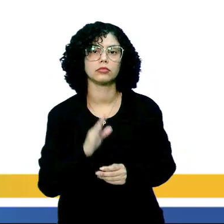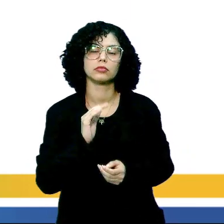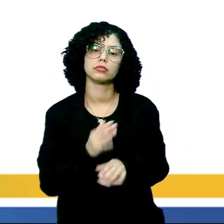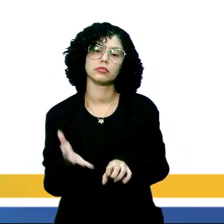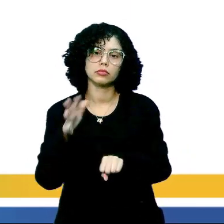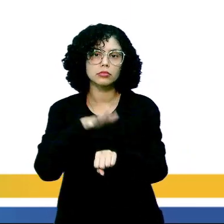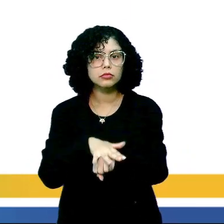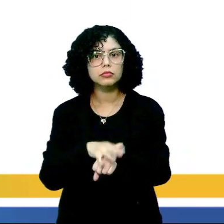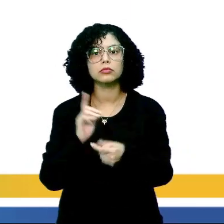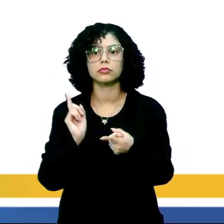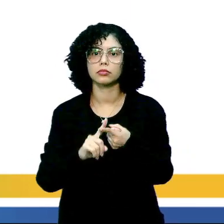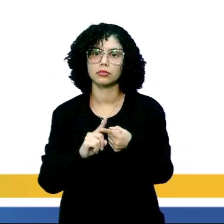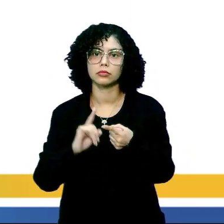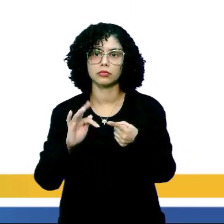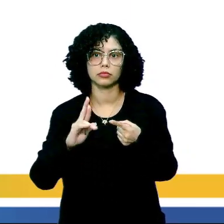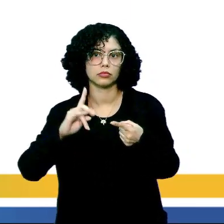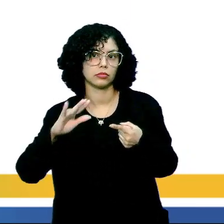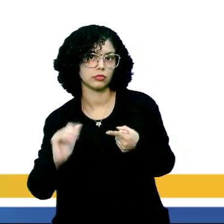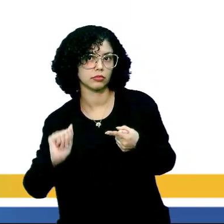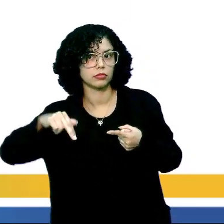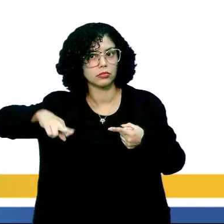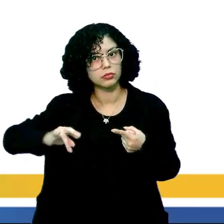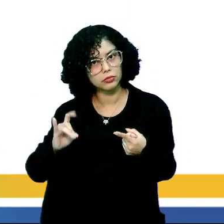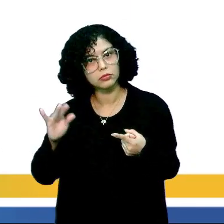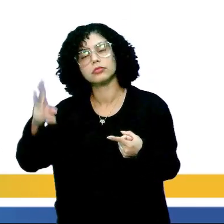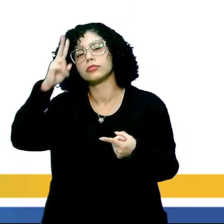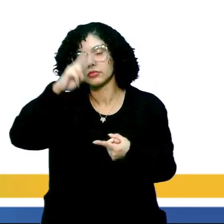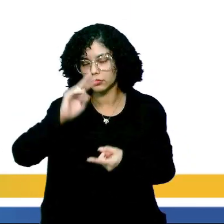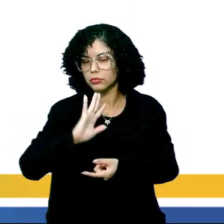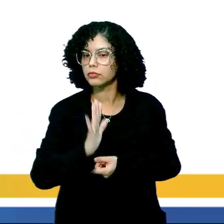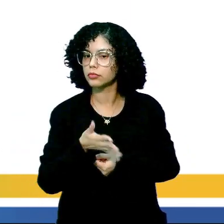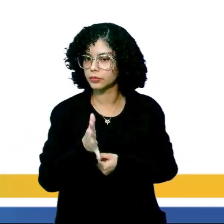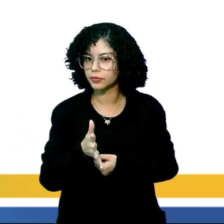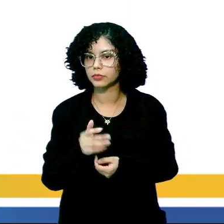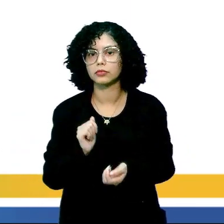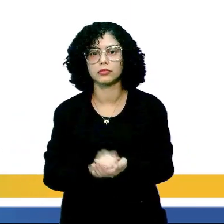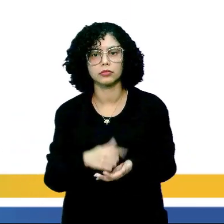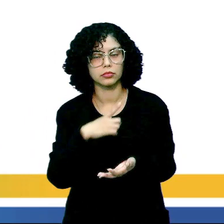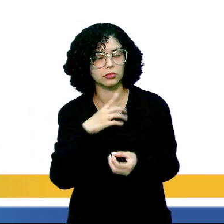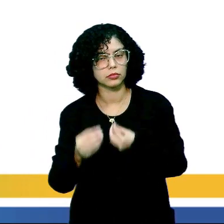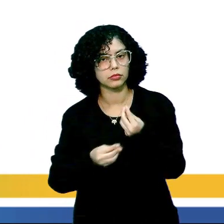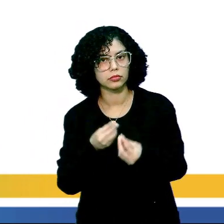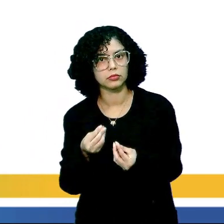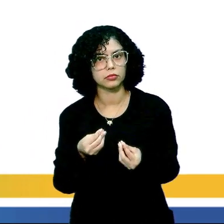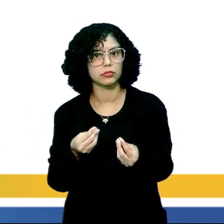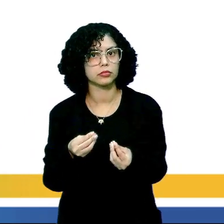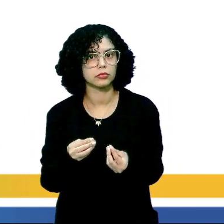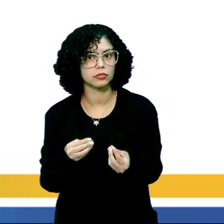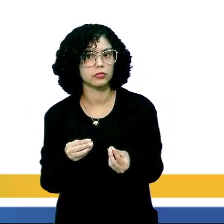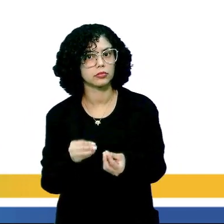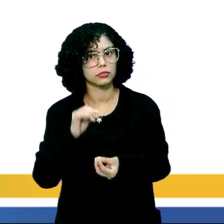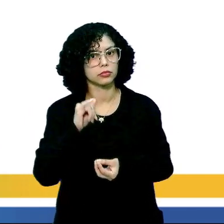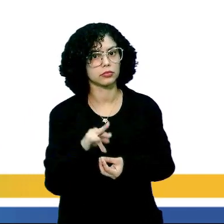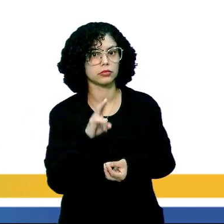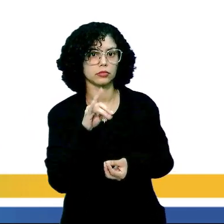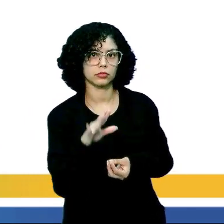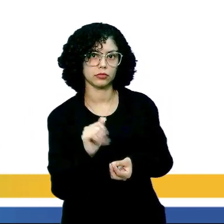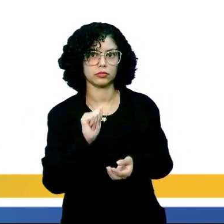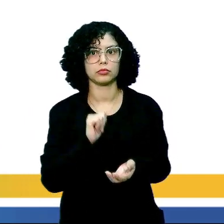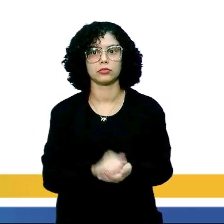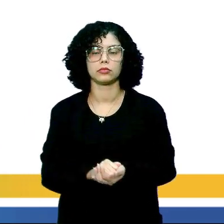Um deles é a Inconfidência Mineira, que você deve se lembrar, né? Que tem como um principal ícone